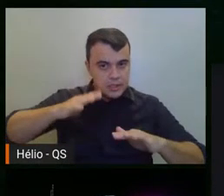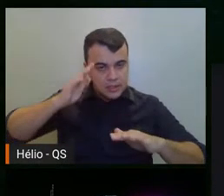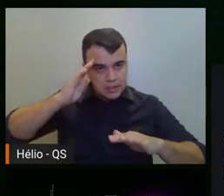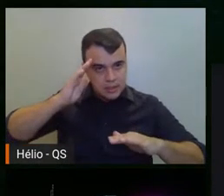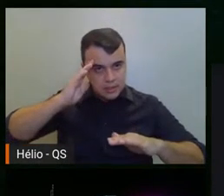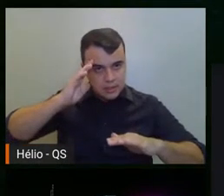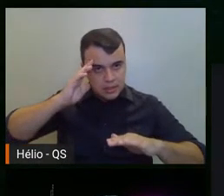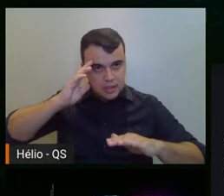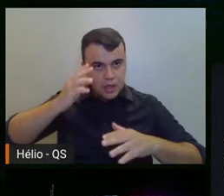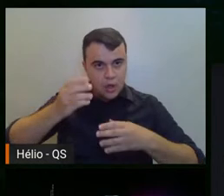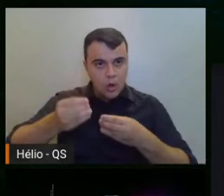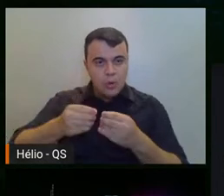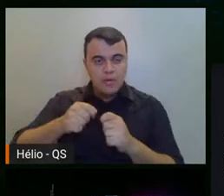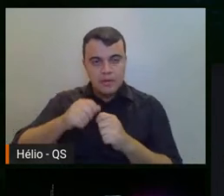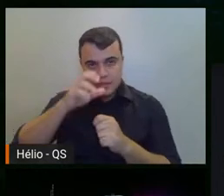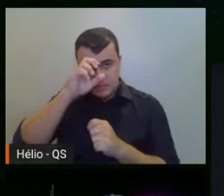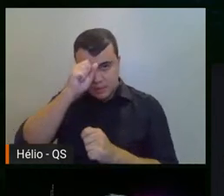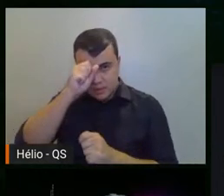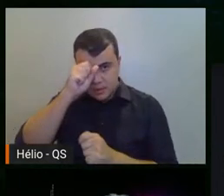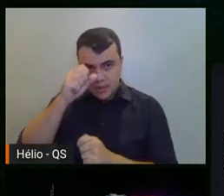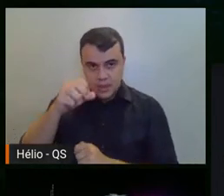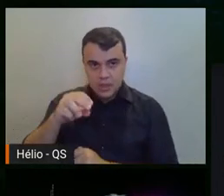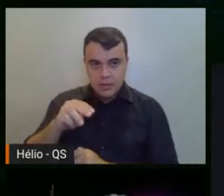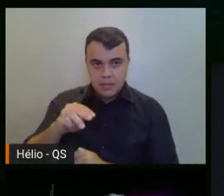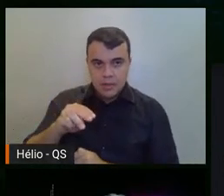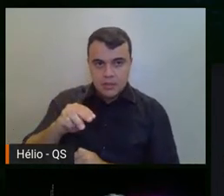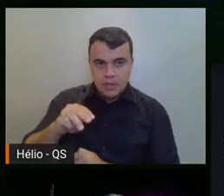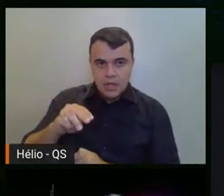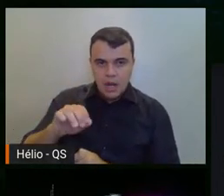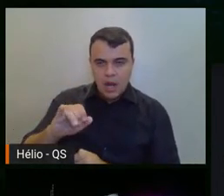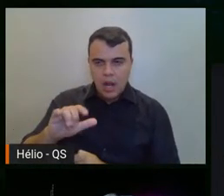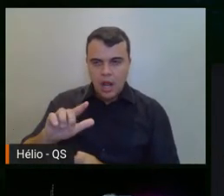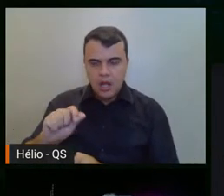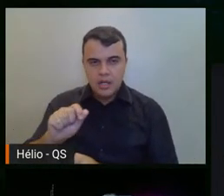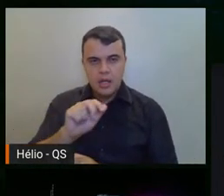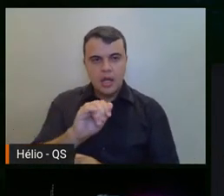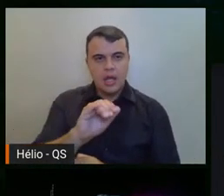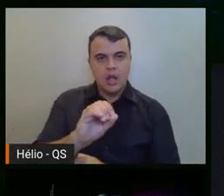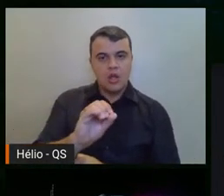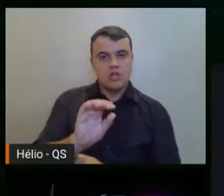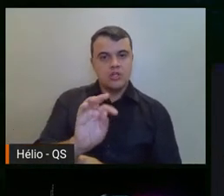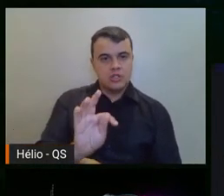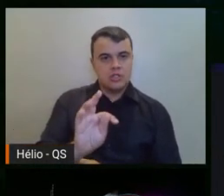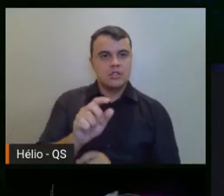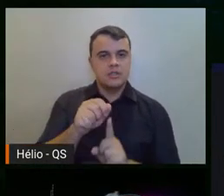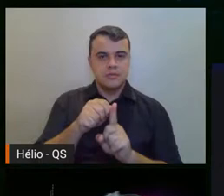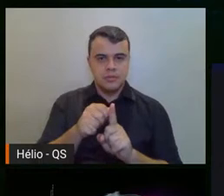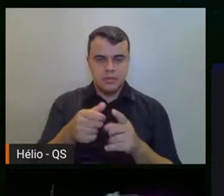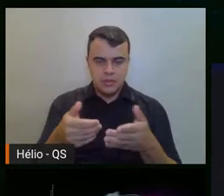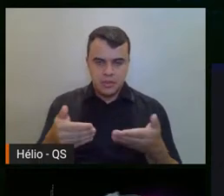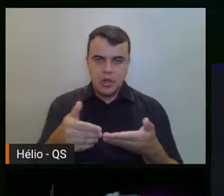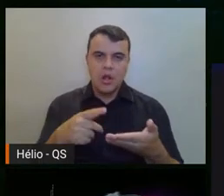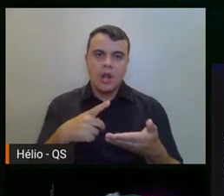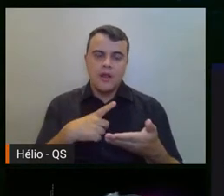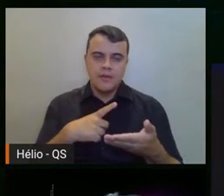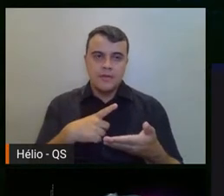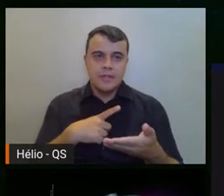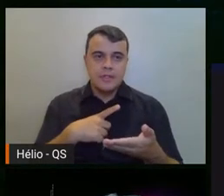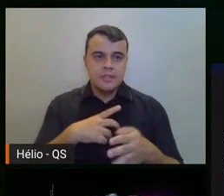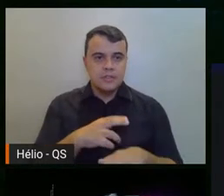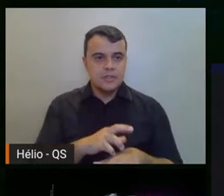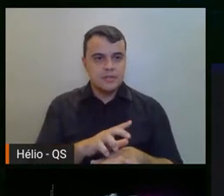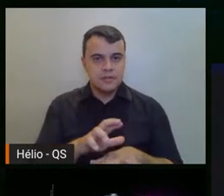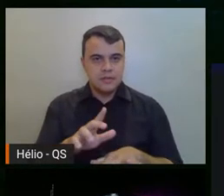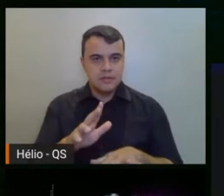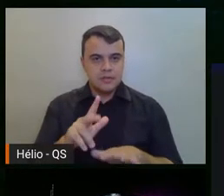como que é aprendizado de máquinas como a chinelane aprender um pouquinho de aioti que vai sair esse mês aí a ti também uma formação Enfim então tudo